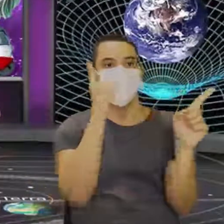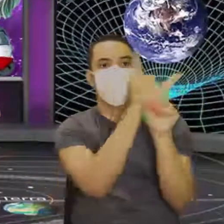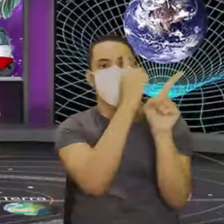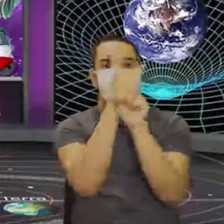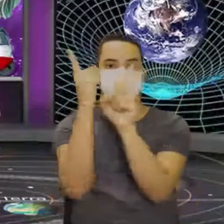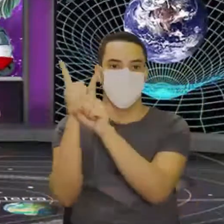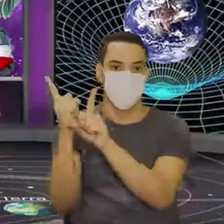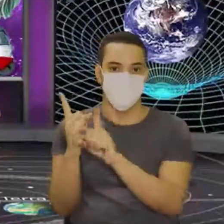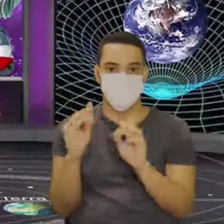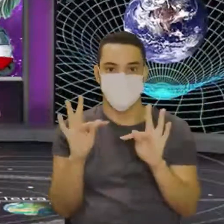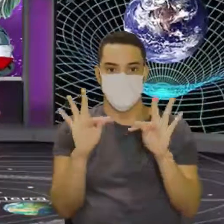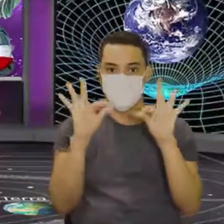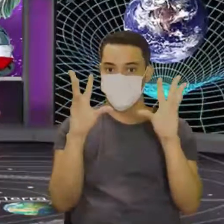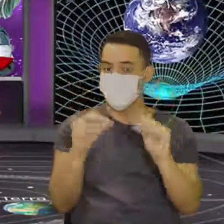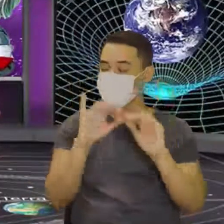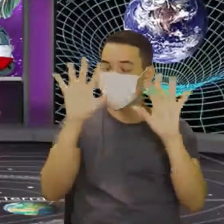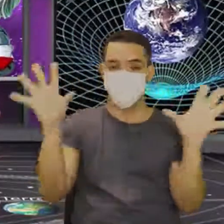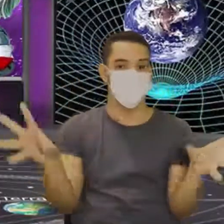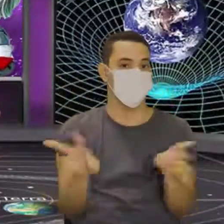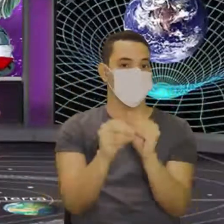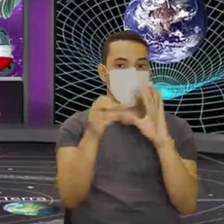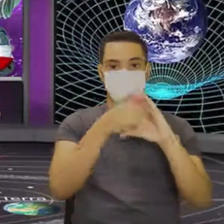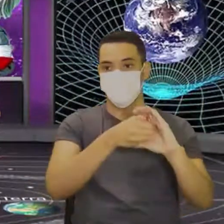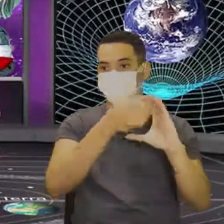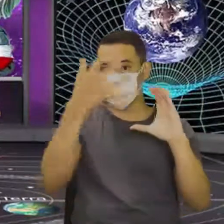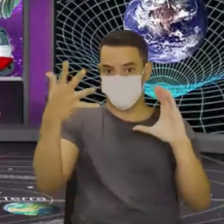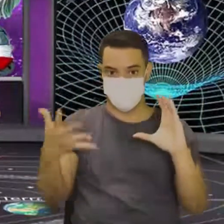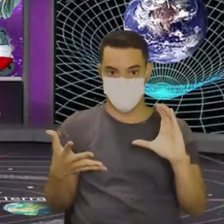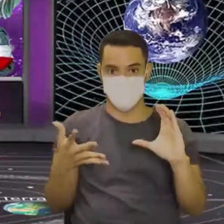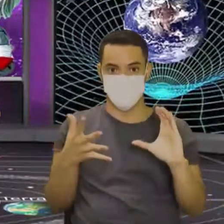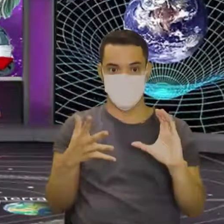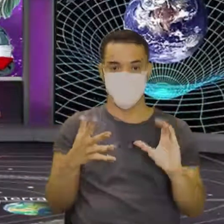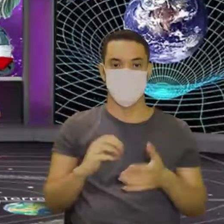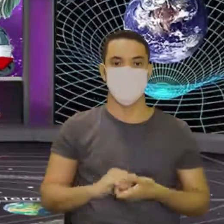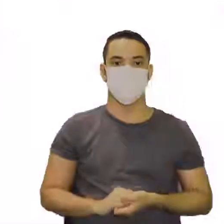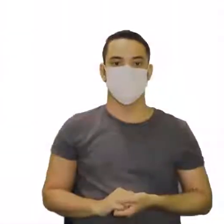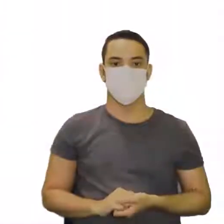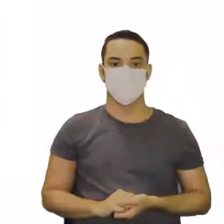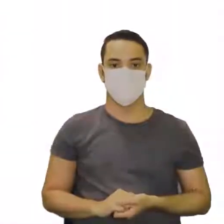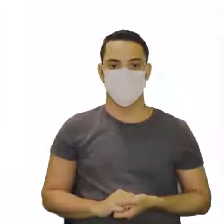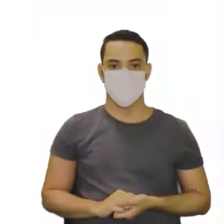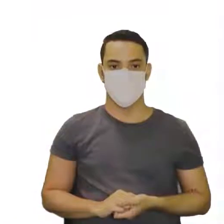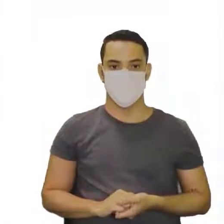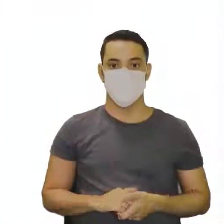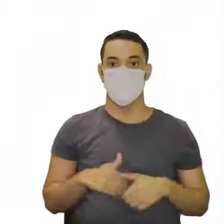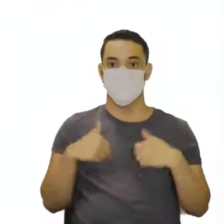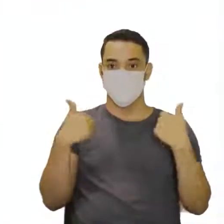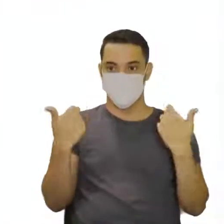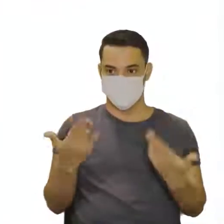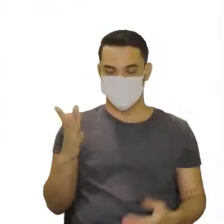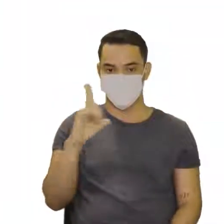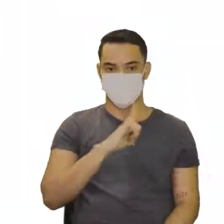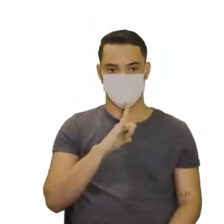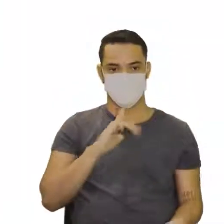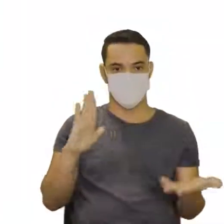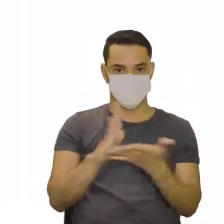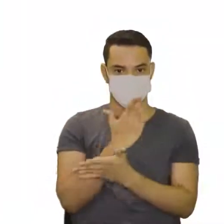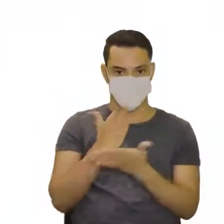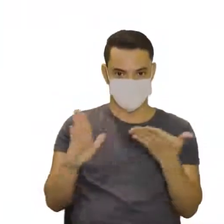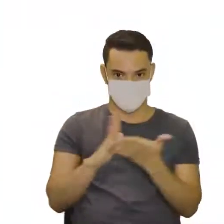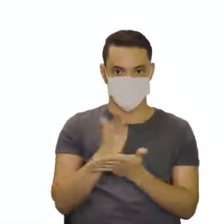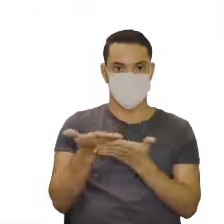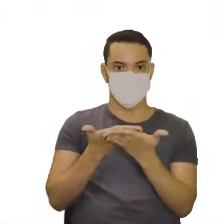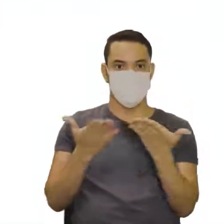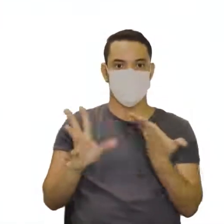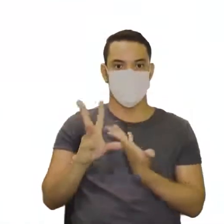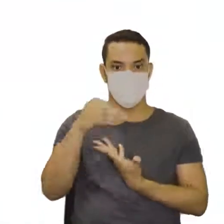resistência interna, ok? Caracterizamos, tá? Vamos continuar, olha só. Então, ali eu tenho algumas aplicações